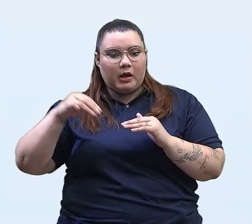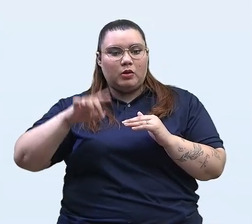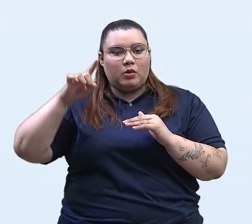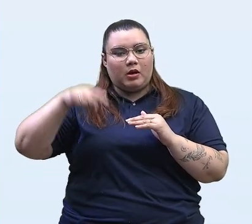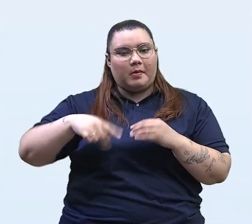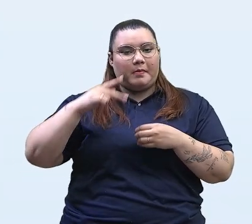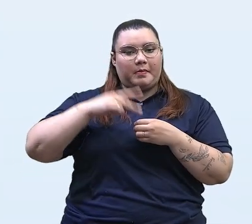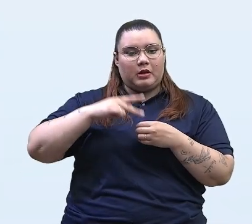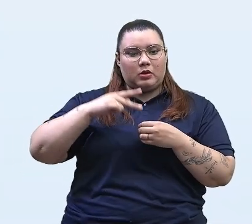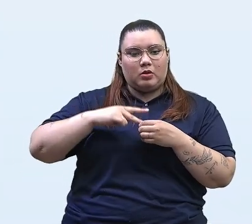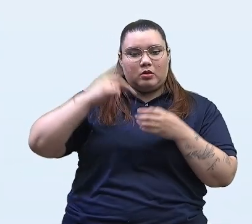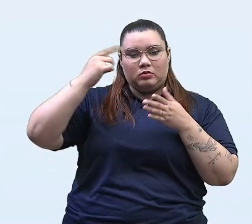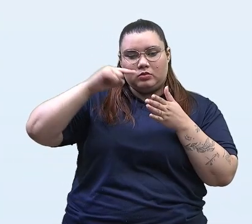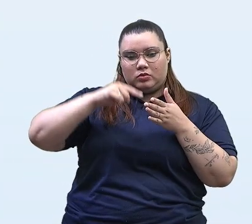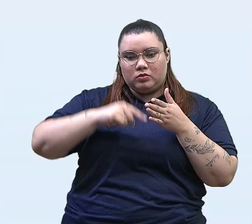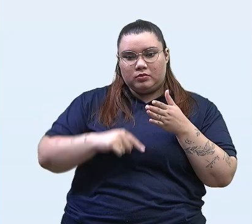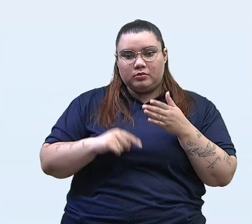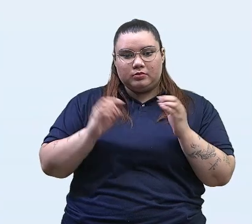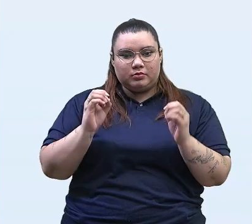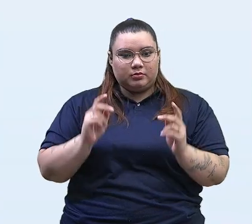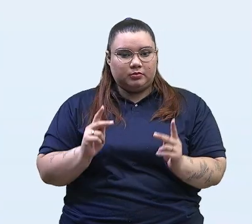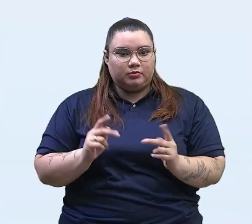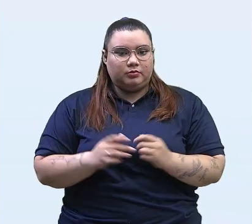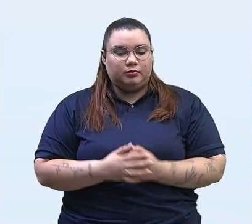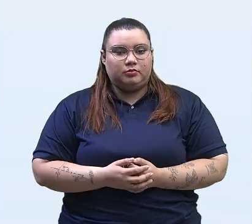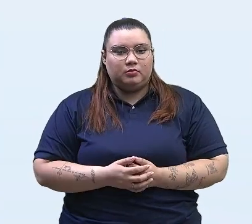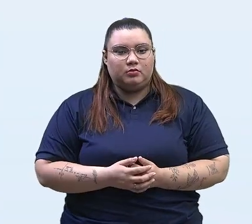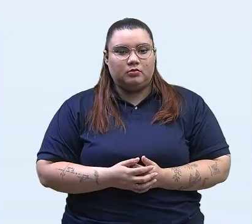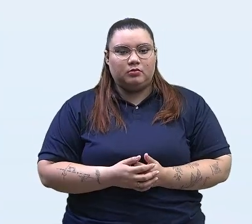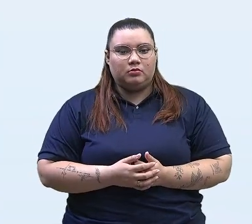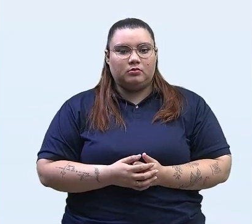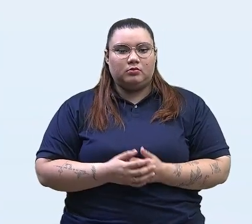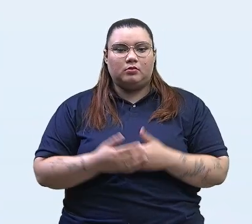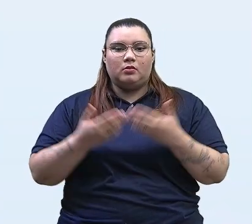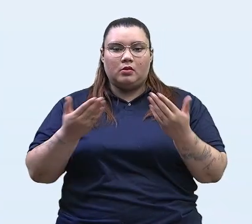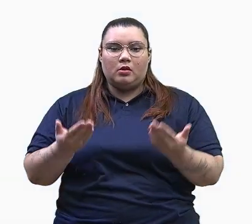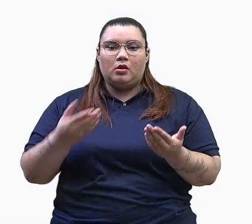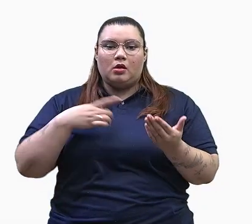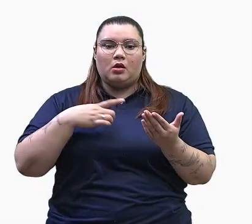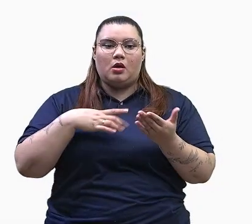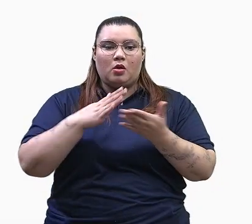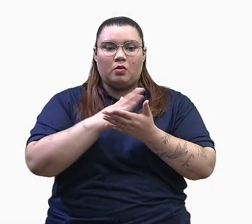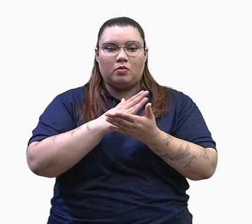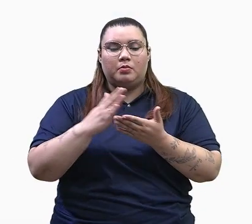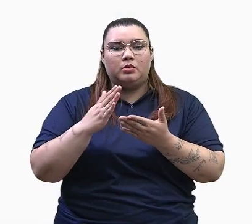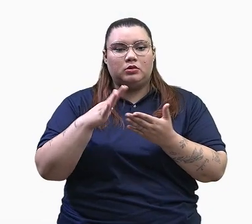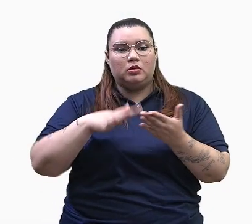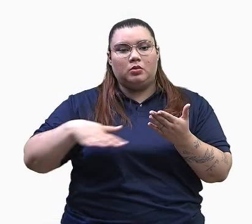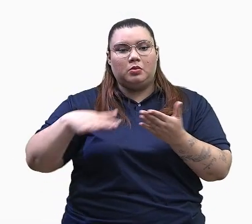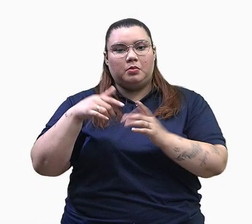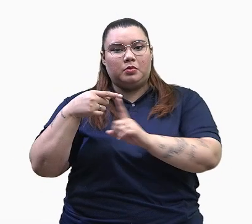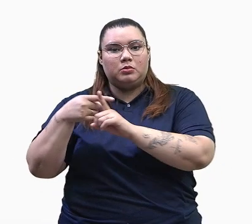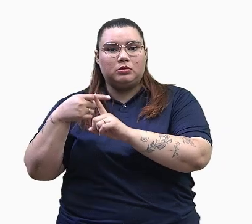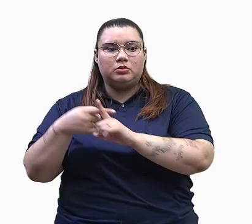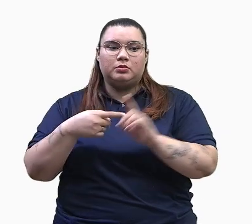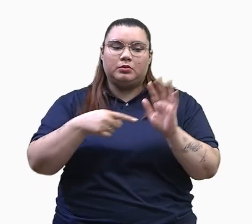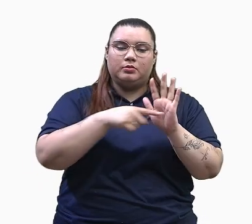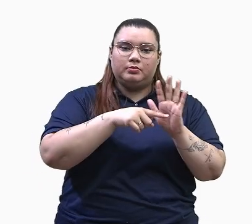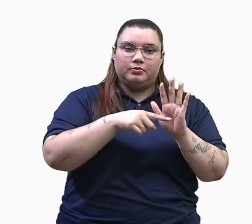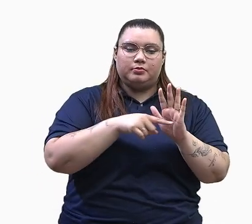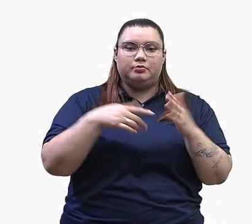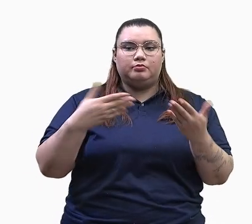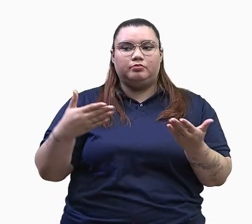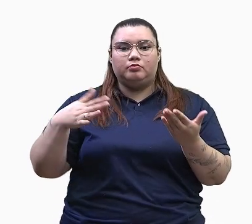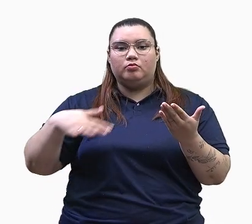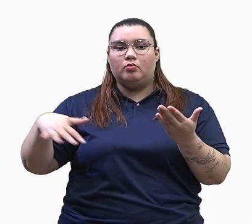de petróleo, tá bom? E aí nós temos algumas vantagens e desvantagens também do petróleo. Aí eu trouxe